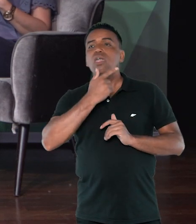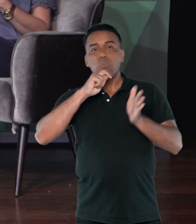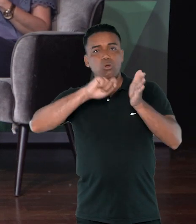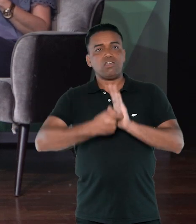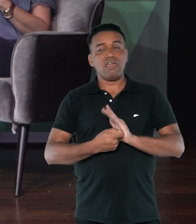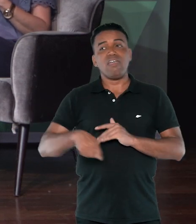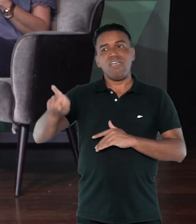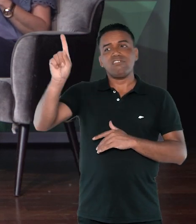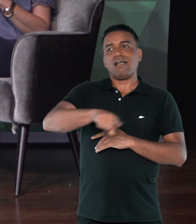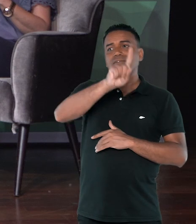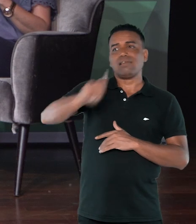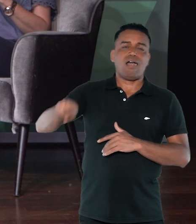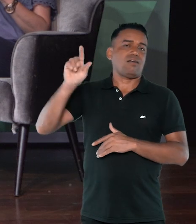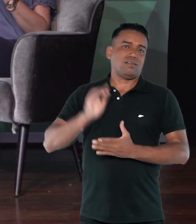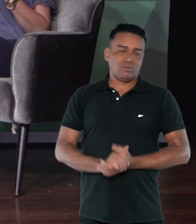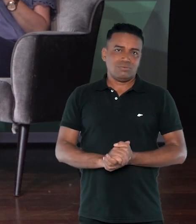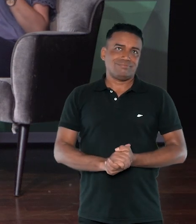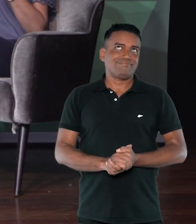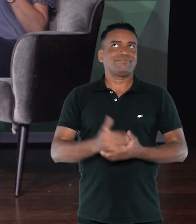cancelado. Que